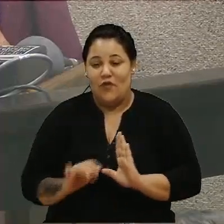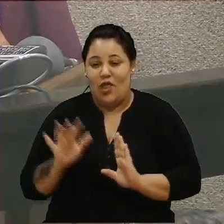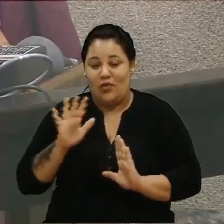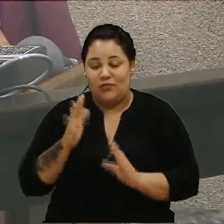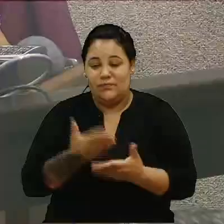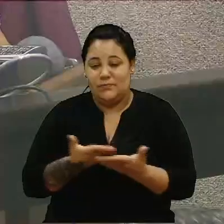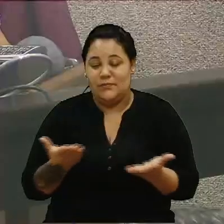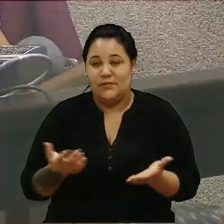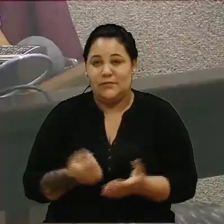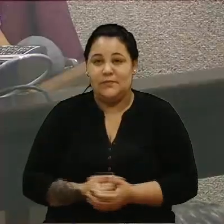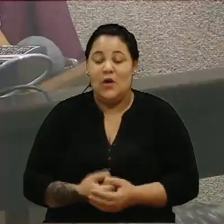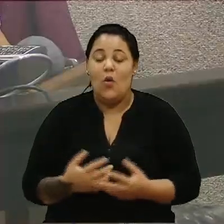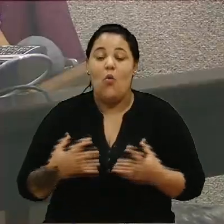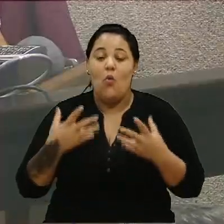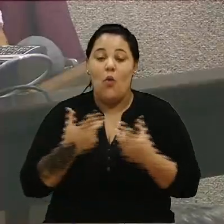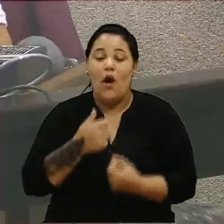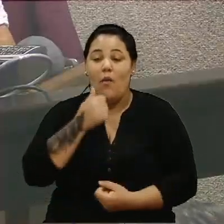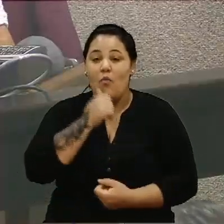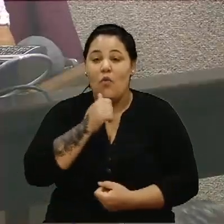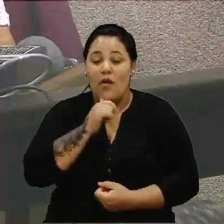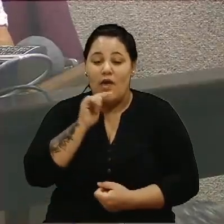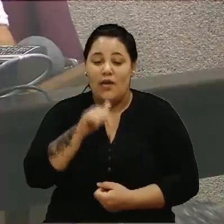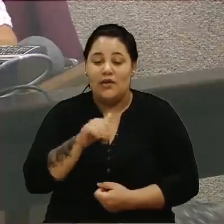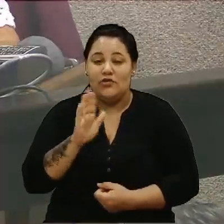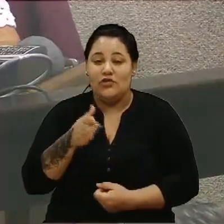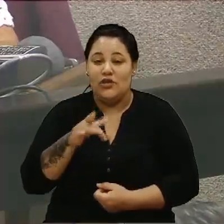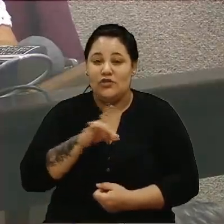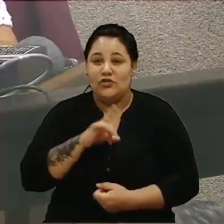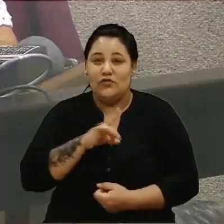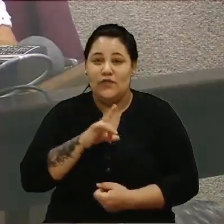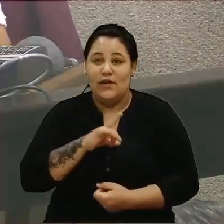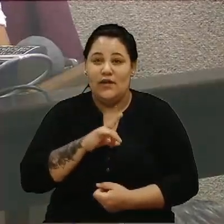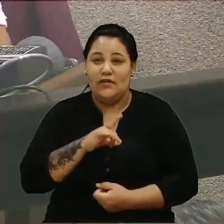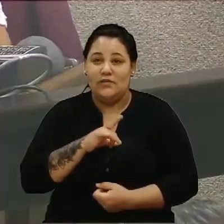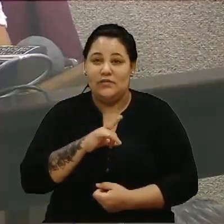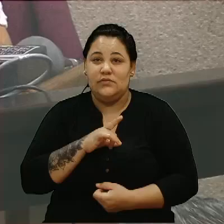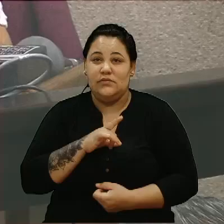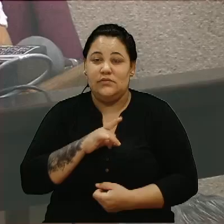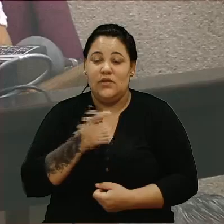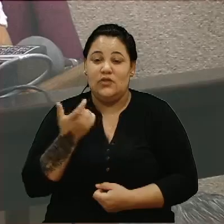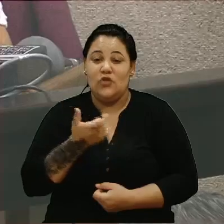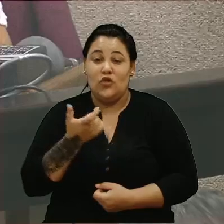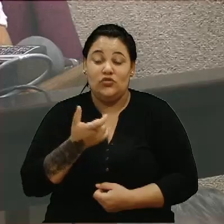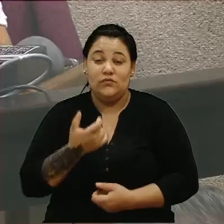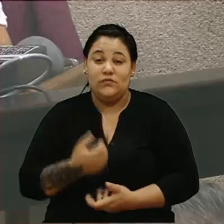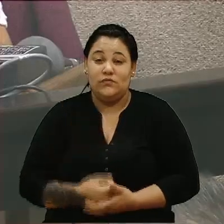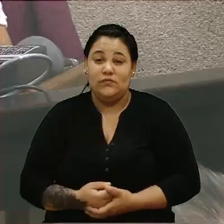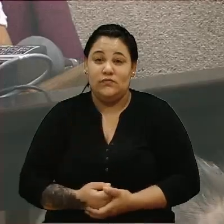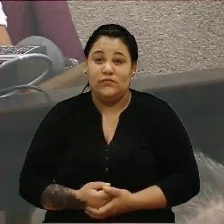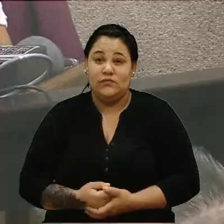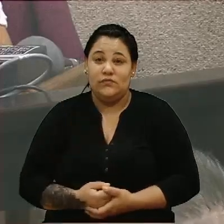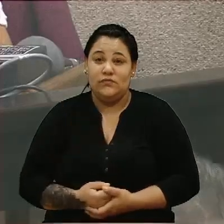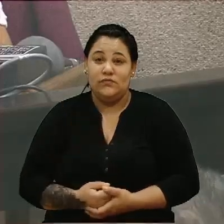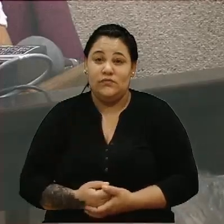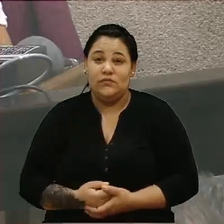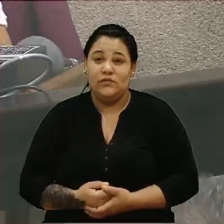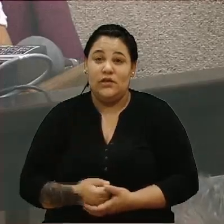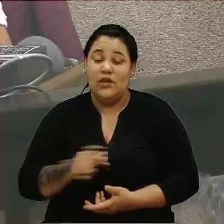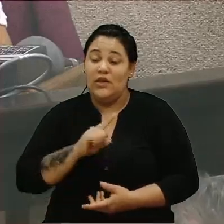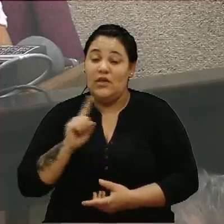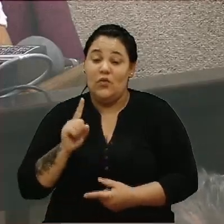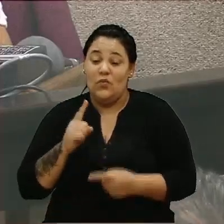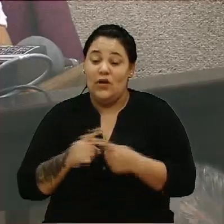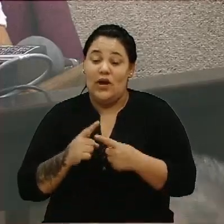Quantas mulheres aqui já tiveram seu mérito questionado, né? É por sorte, né? E não por seu trabalho, por